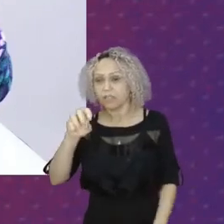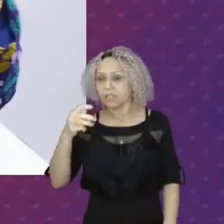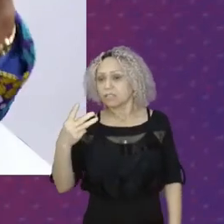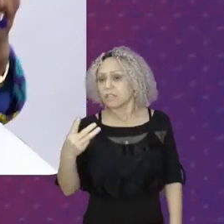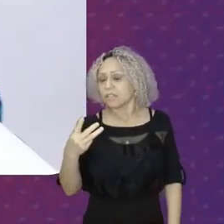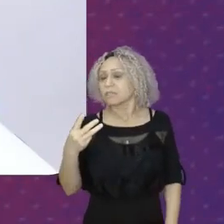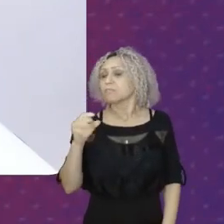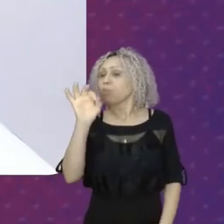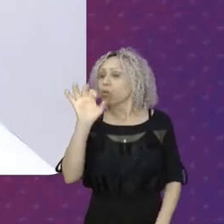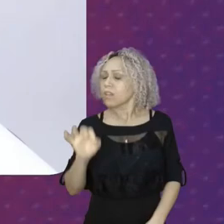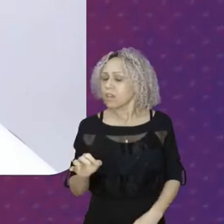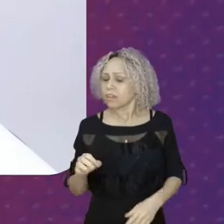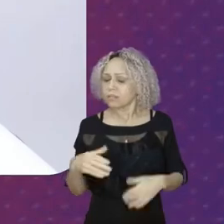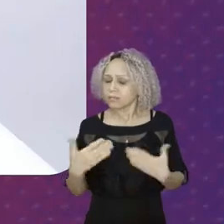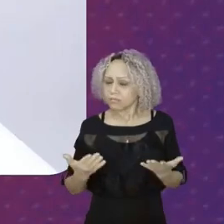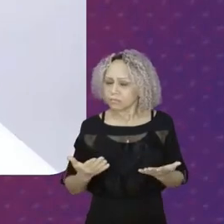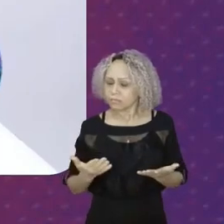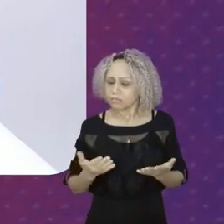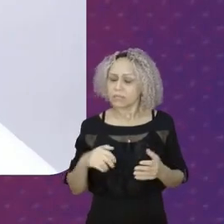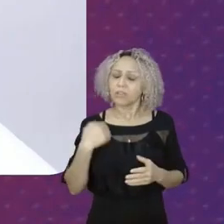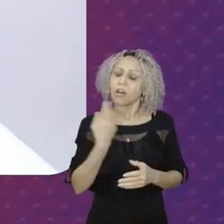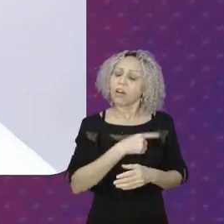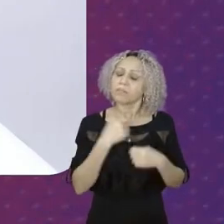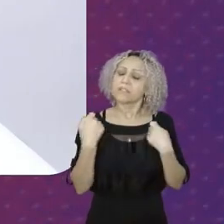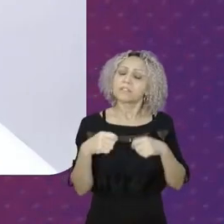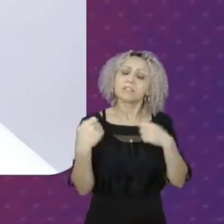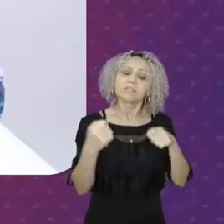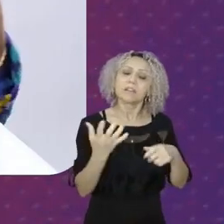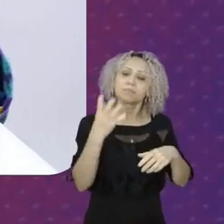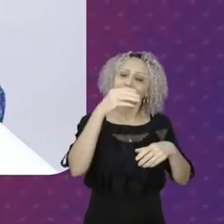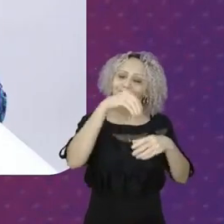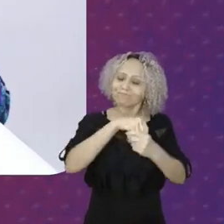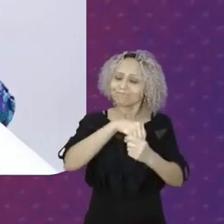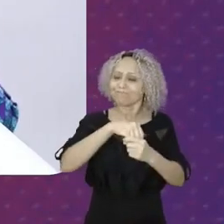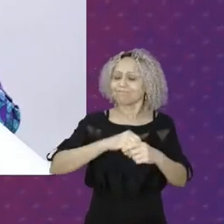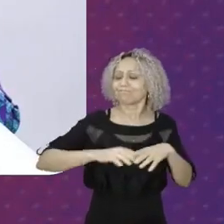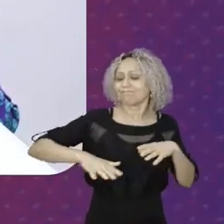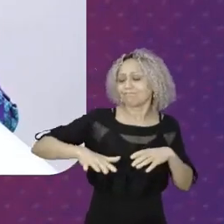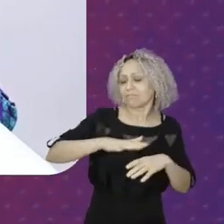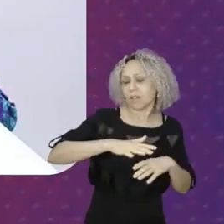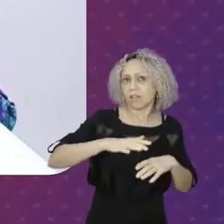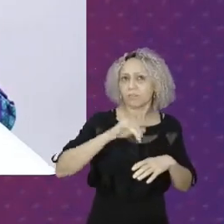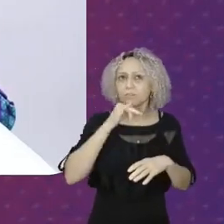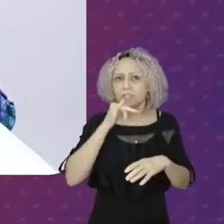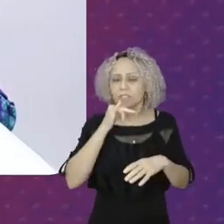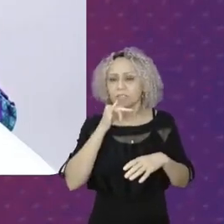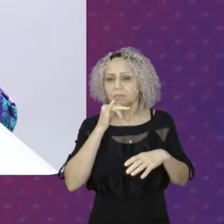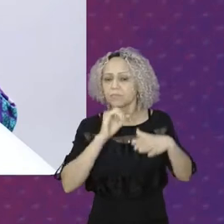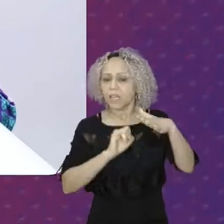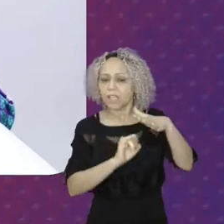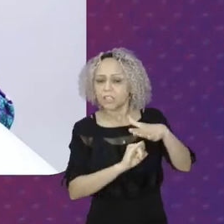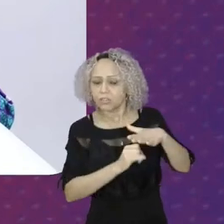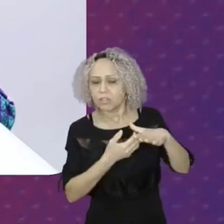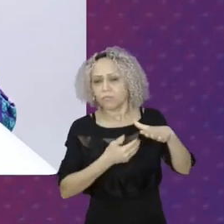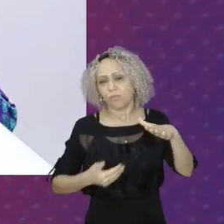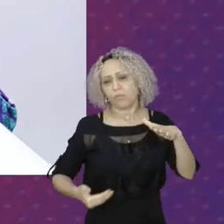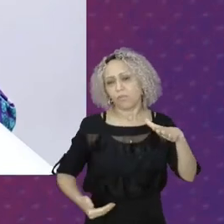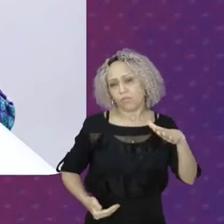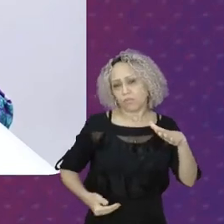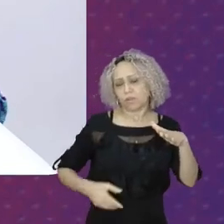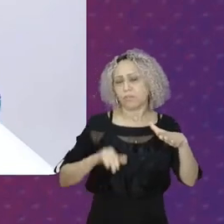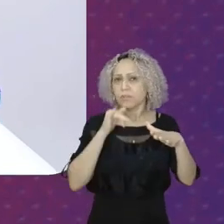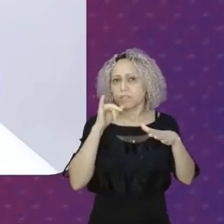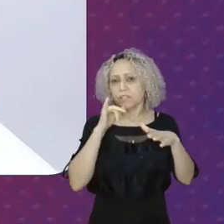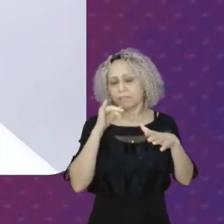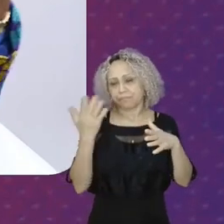estar representado, precisamos estar presente em todos os espaços, não só nas instituições públicas, como a Câmara